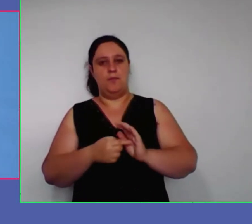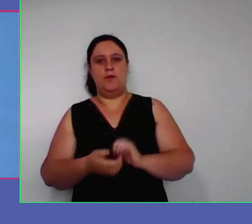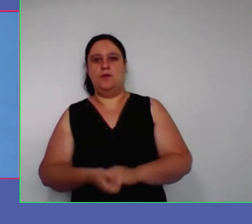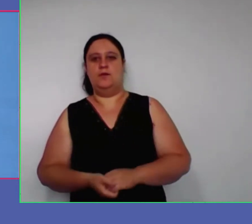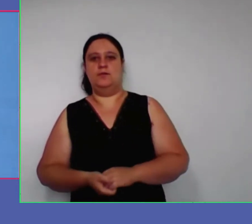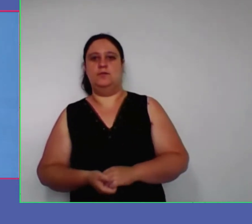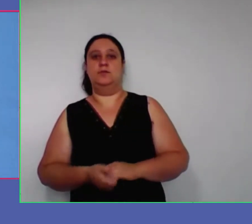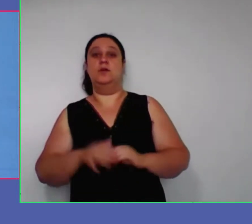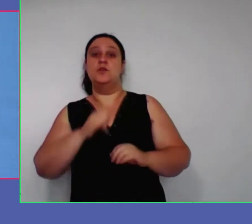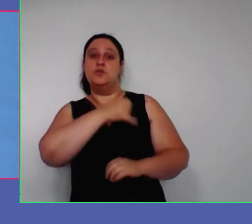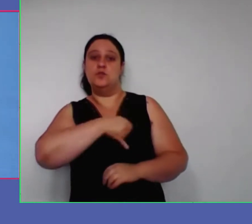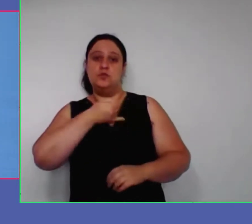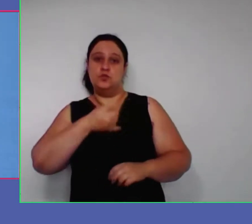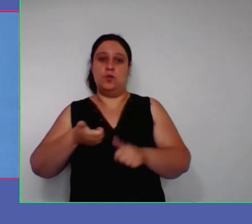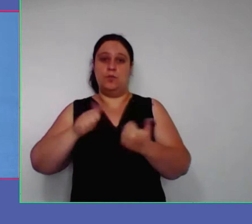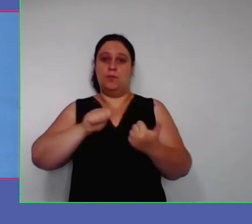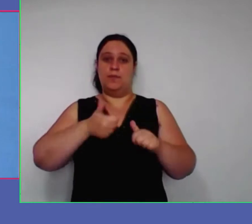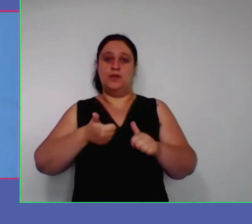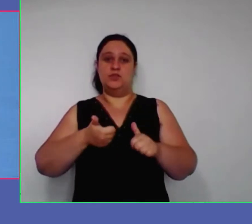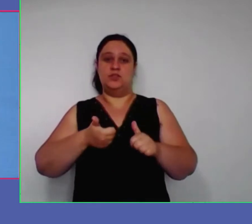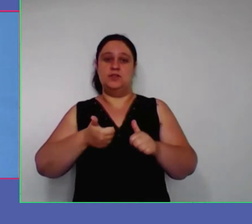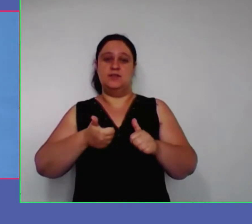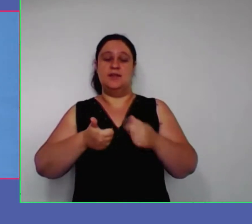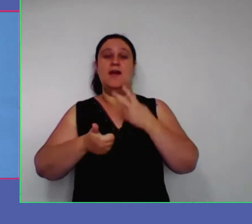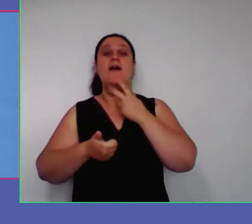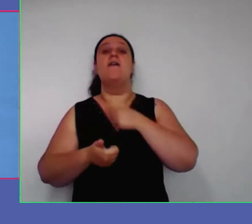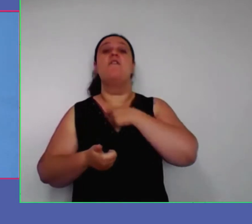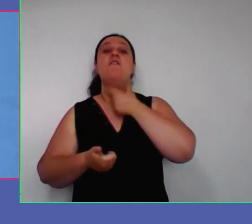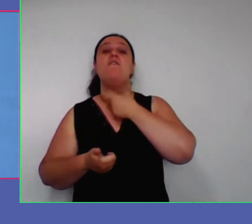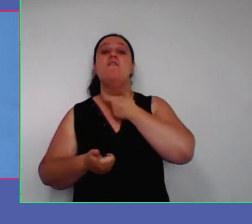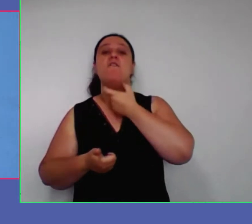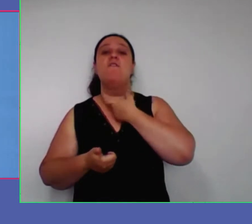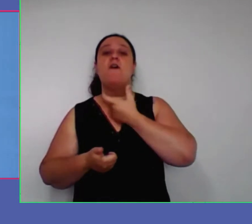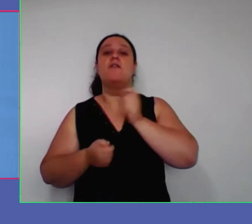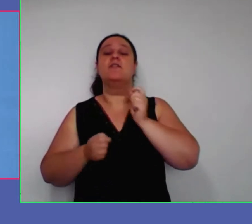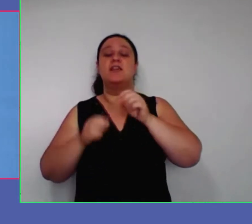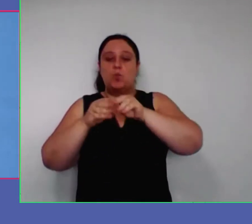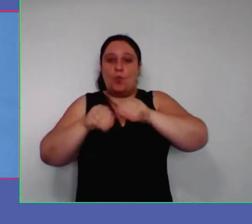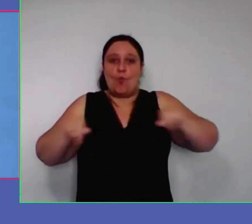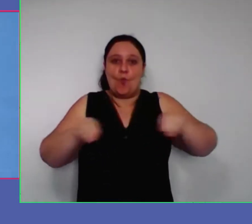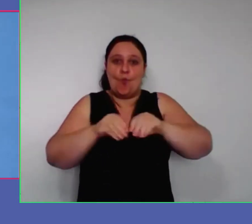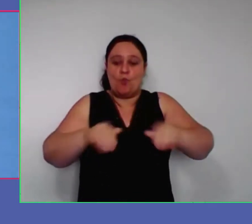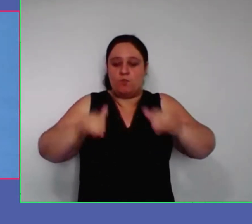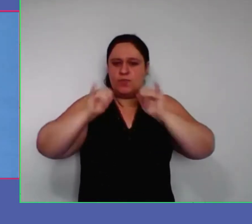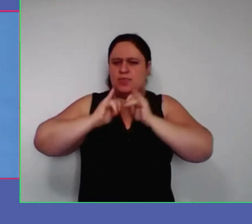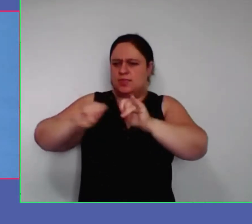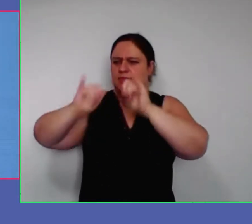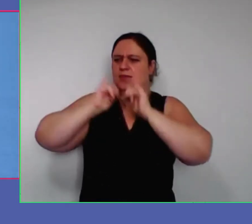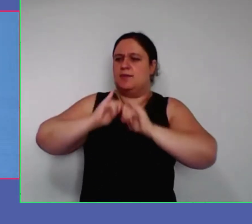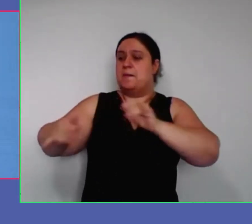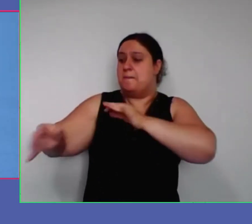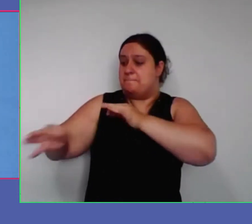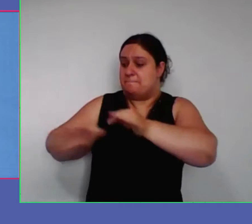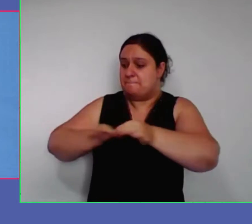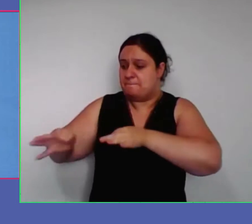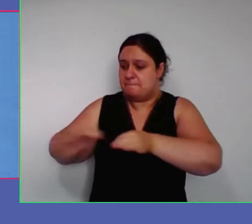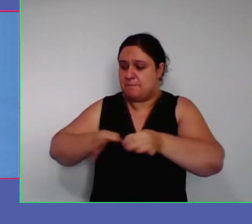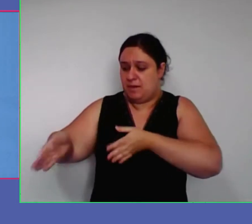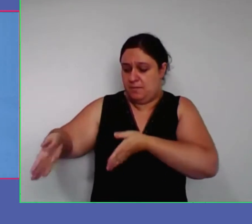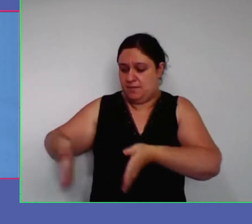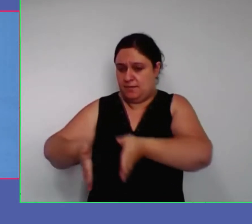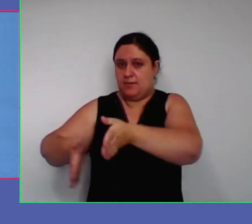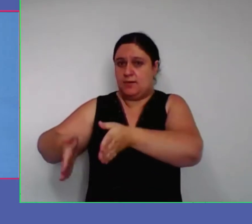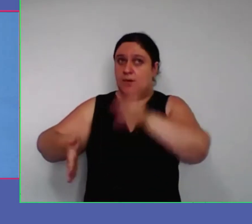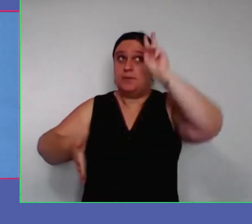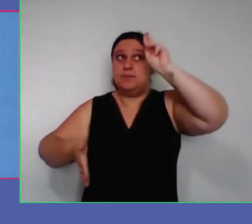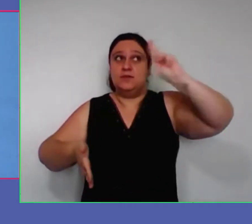deserto: preparai o caminho do Senhor, endireitai as suas veredas.